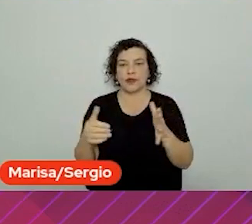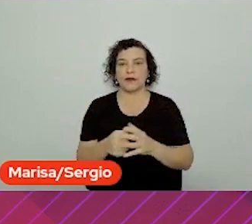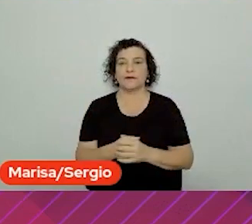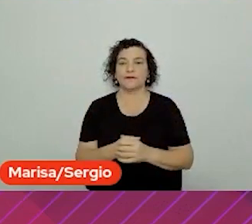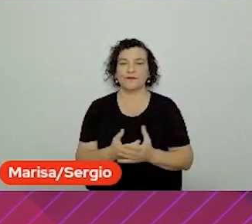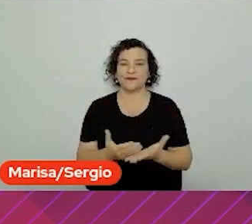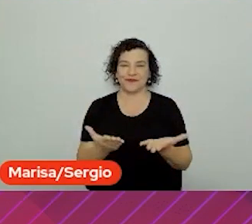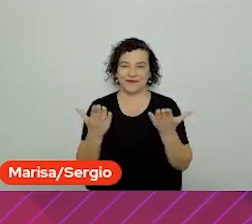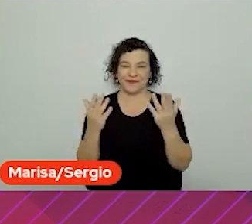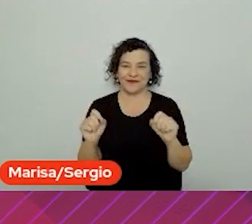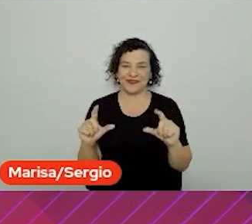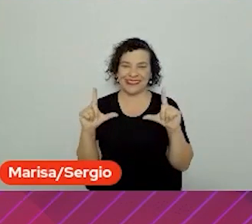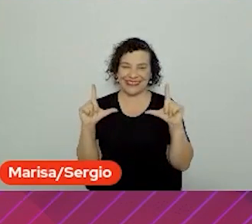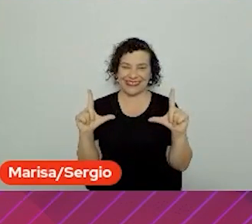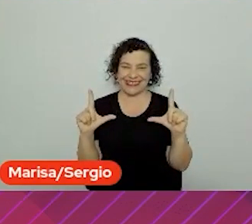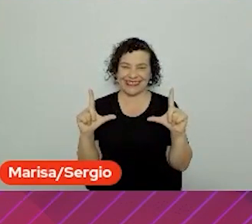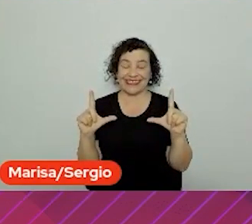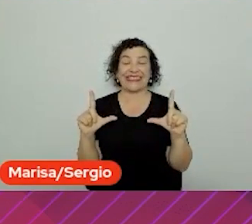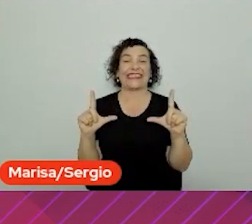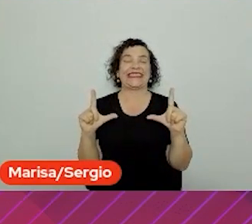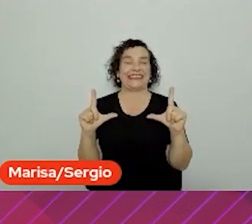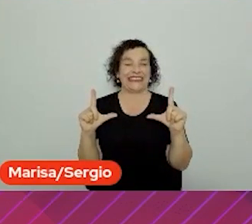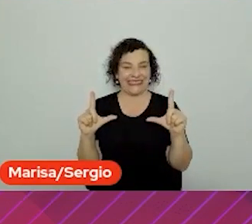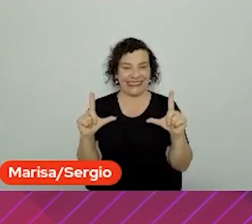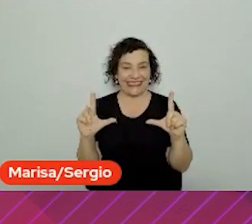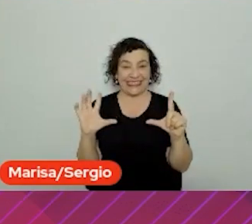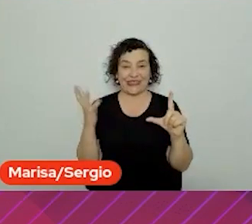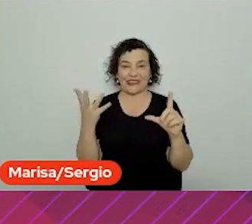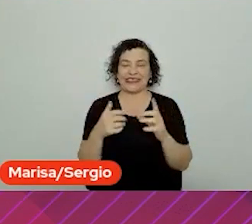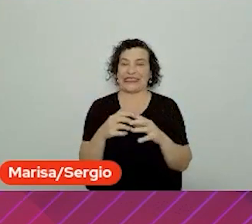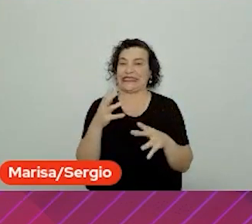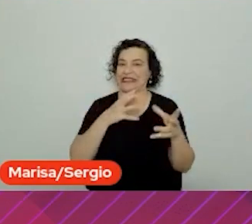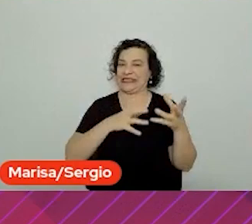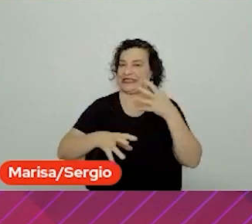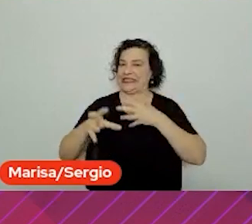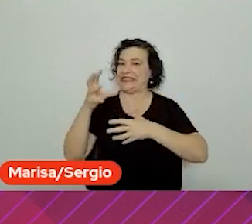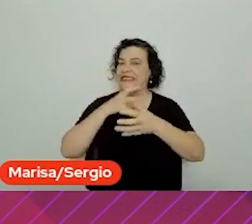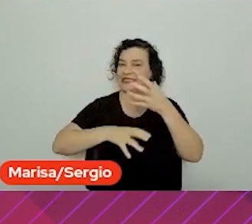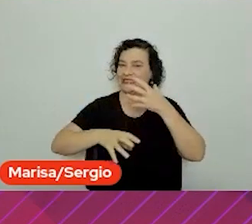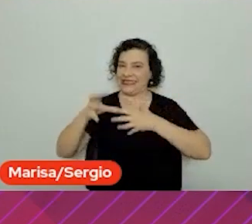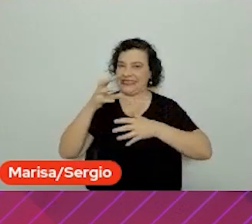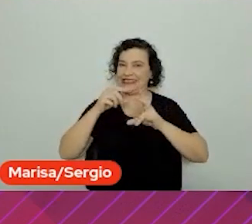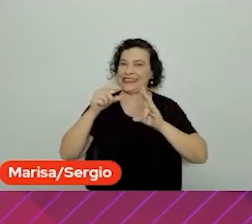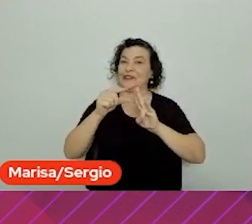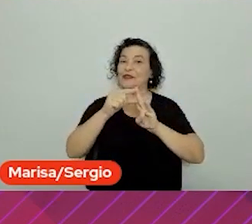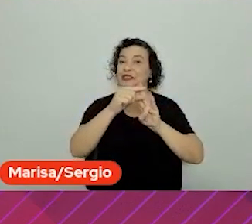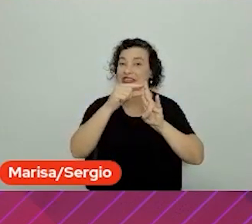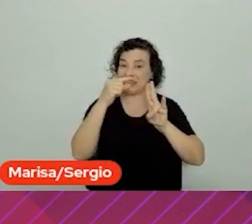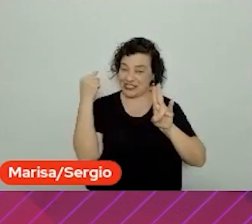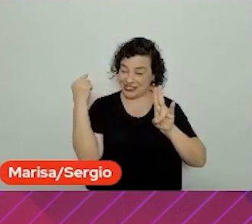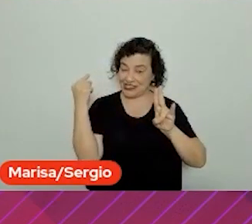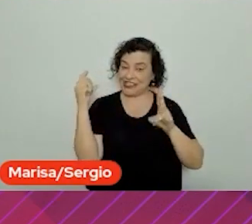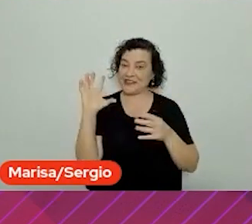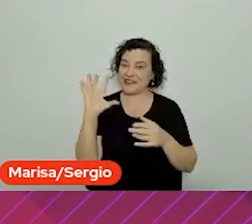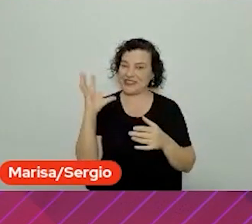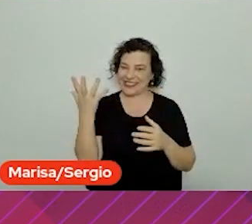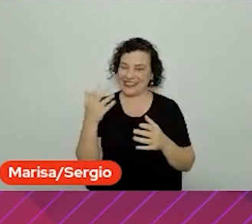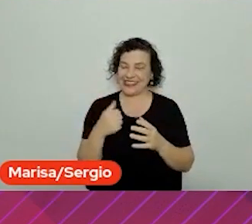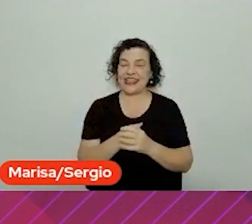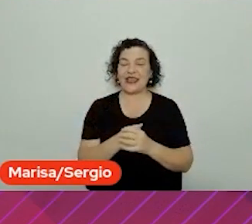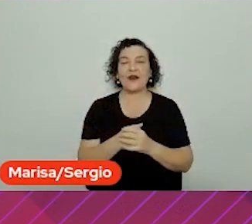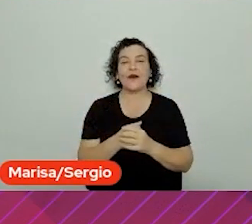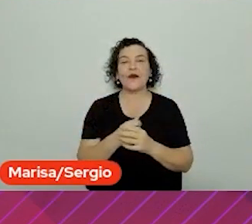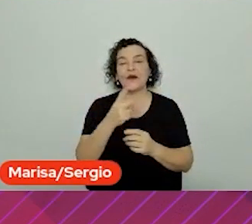Esse slide aqui, cara, ele causou um certo rebuliço no LinkedIn esses dias aí, não sei se alguém chegou